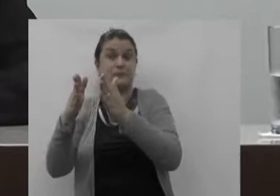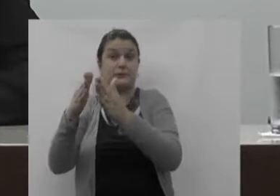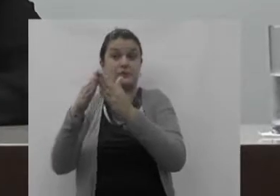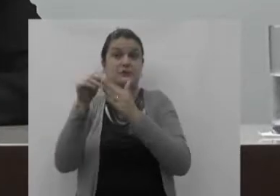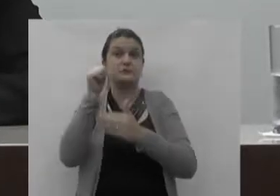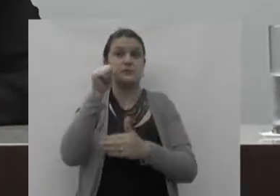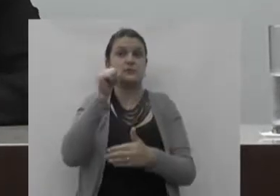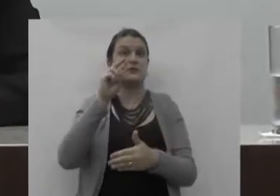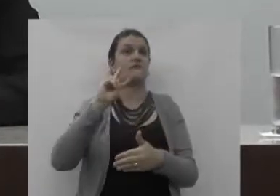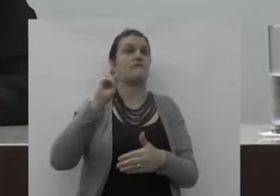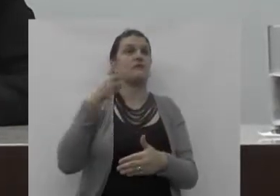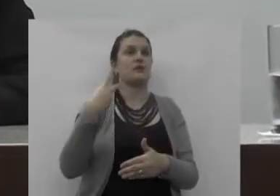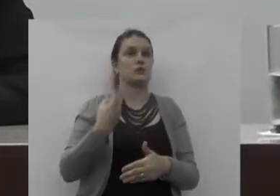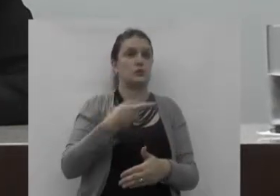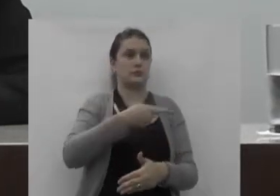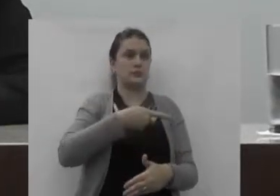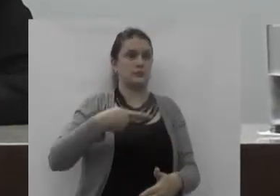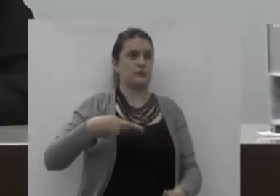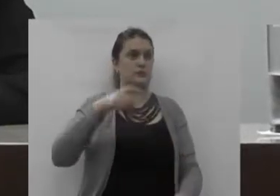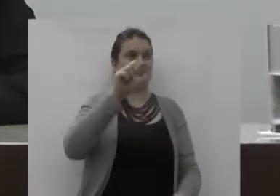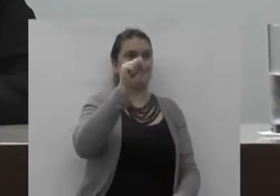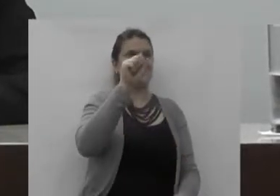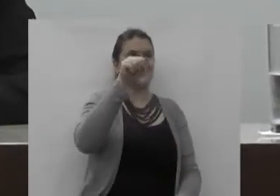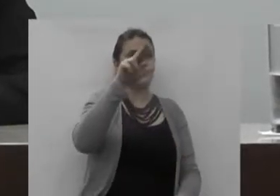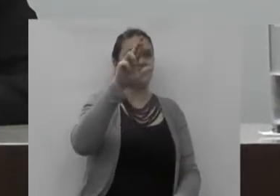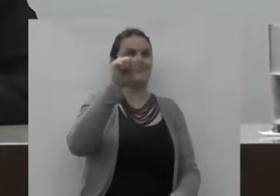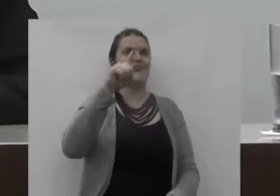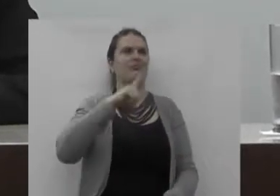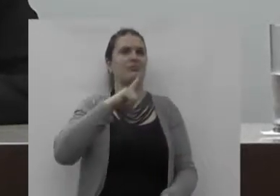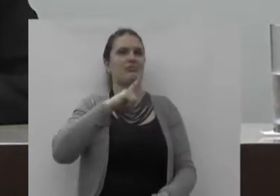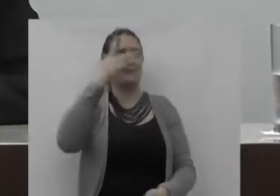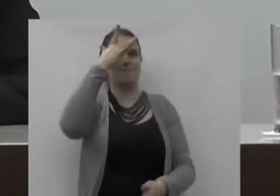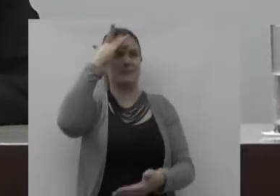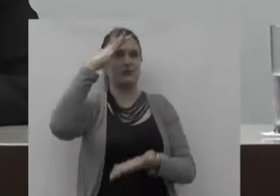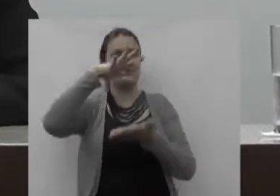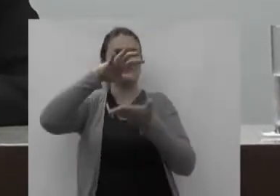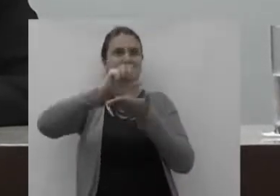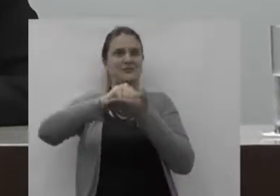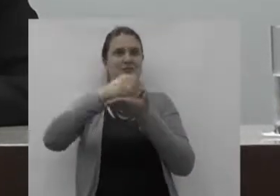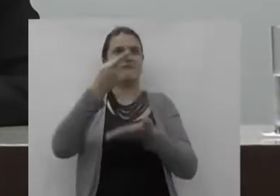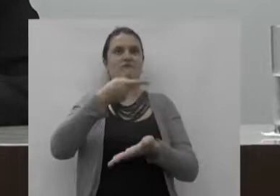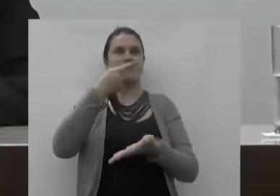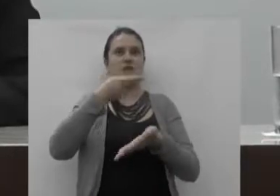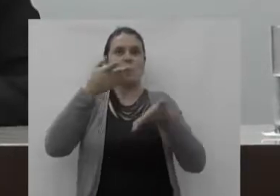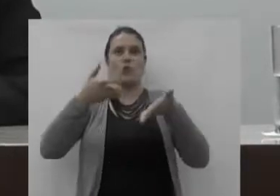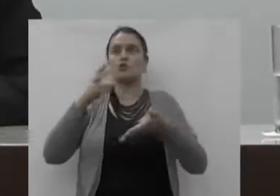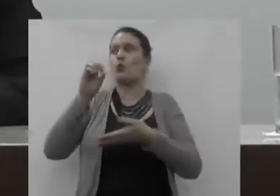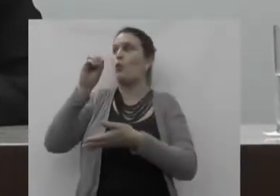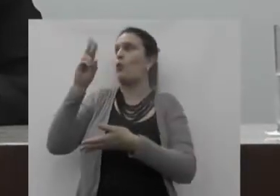Solicito à vereadora pastora Sandra para que informe se há alguém inscrito para a tribuna popular ou algum